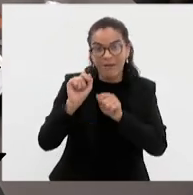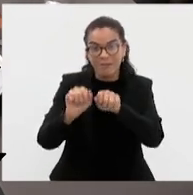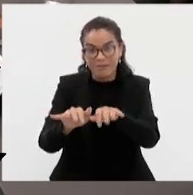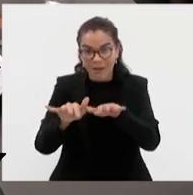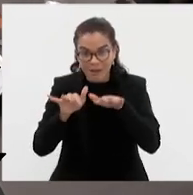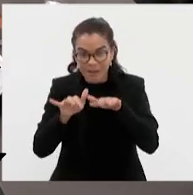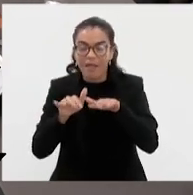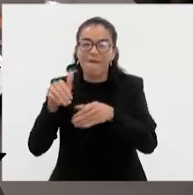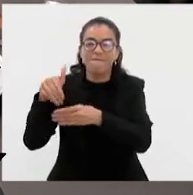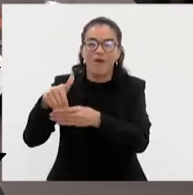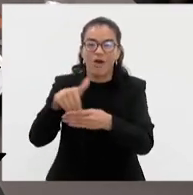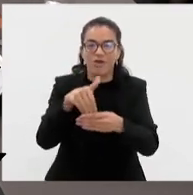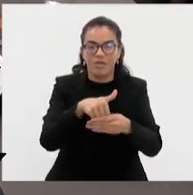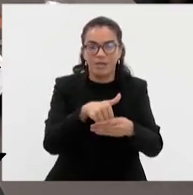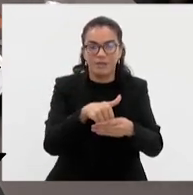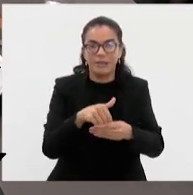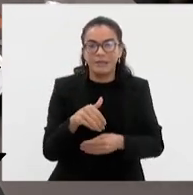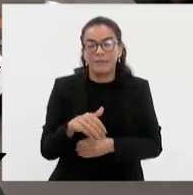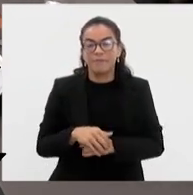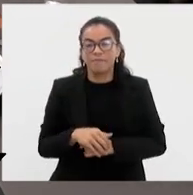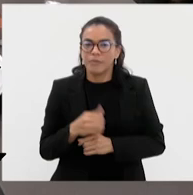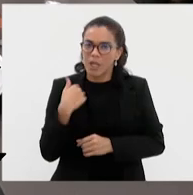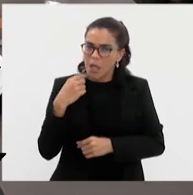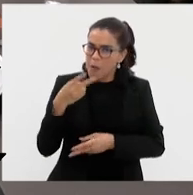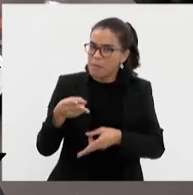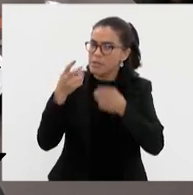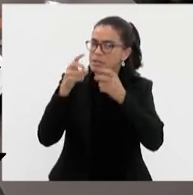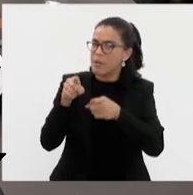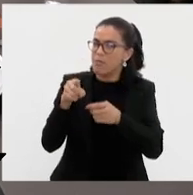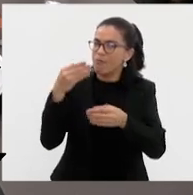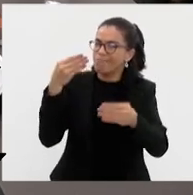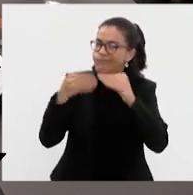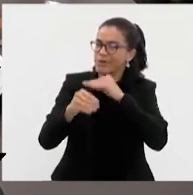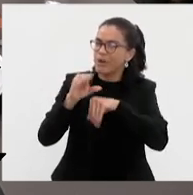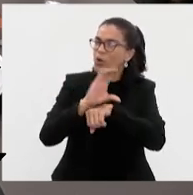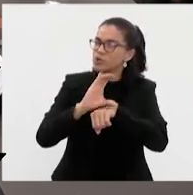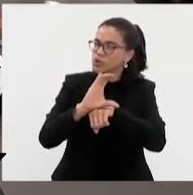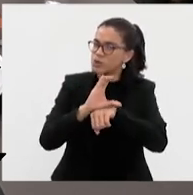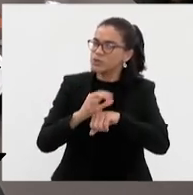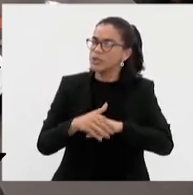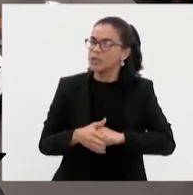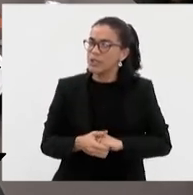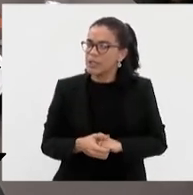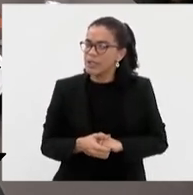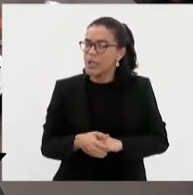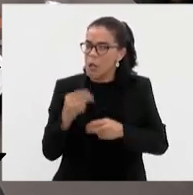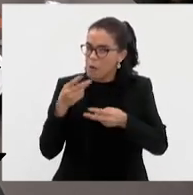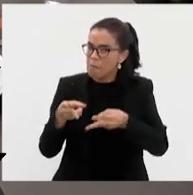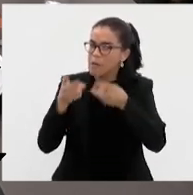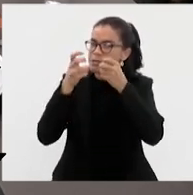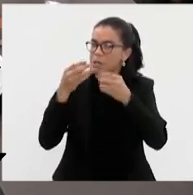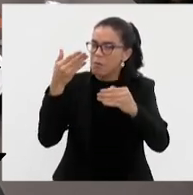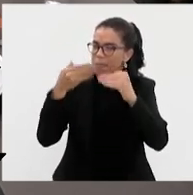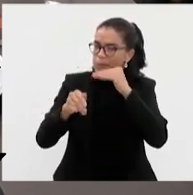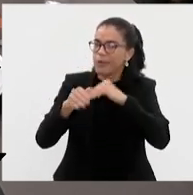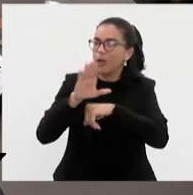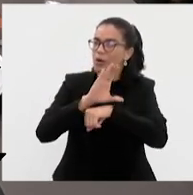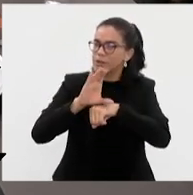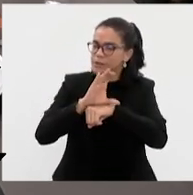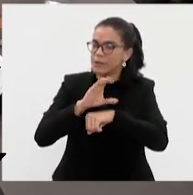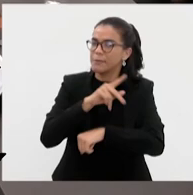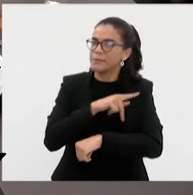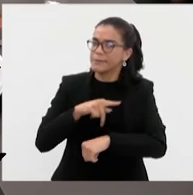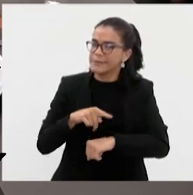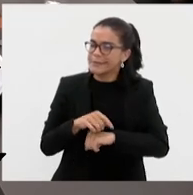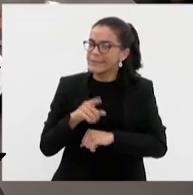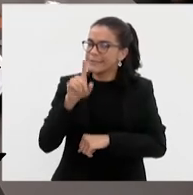um dá seu enfoque. Desculpa, deputado Mink, tinha pedido... Não, mas eu vejo uma incondicionalidade. Eu vejo uma incondicionalidade, presidente,